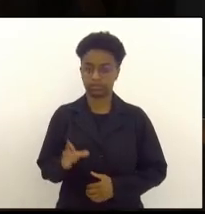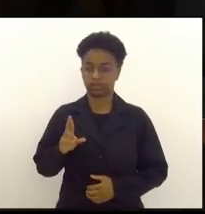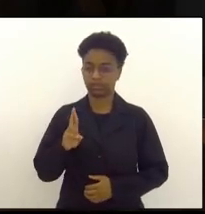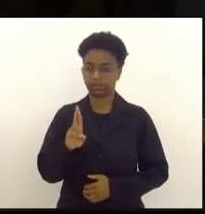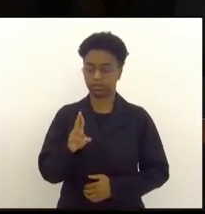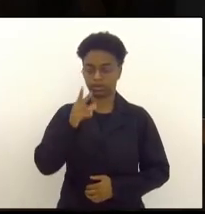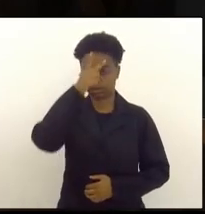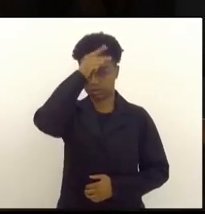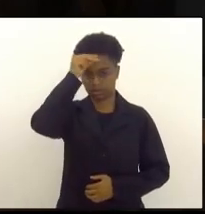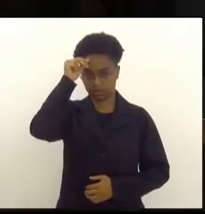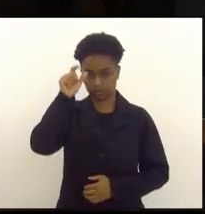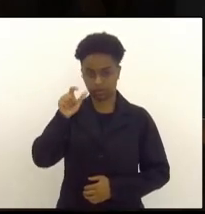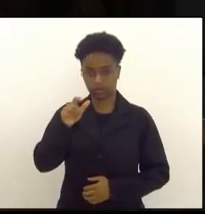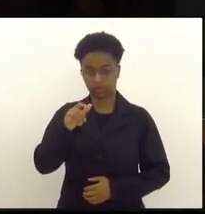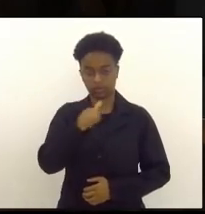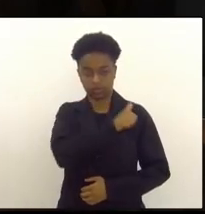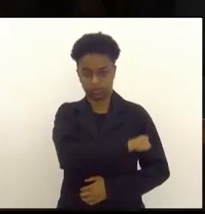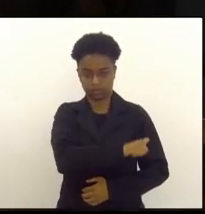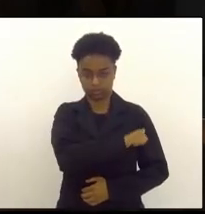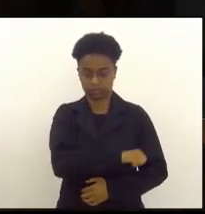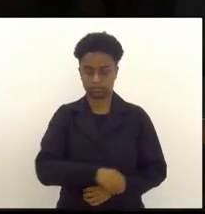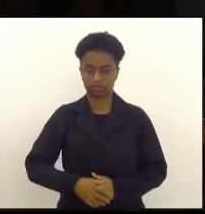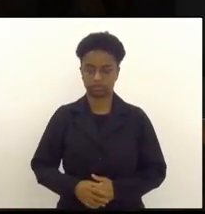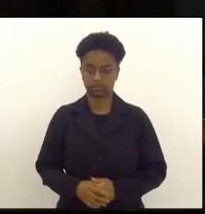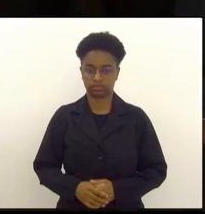representando a Prefeitura do Rio de Janeiro.